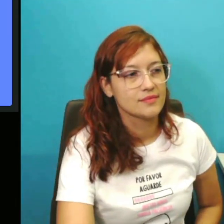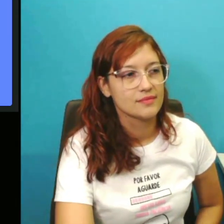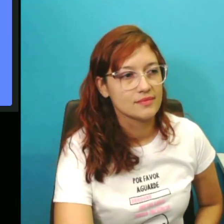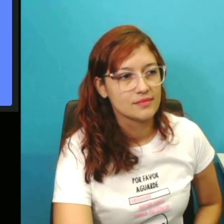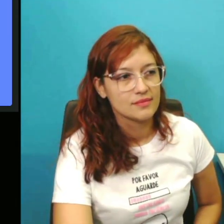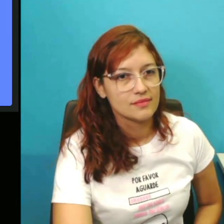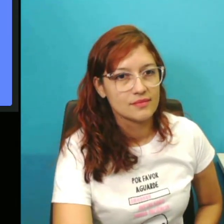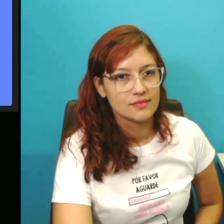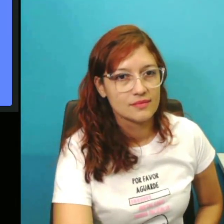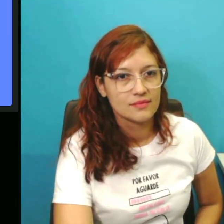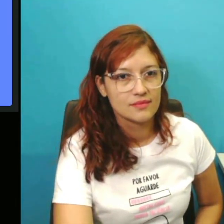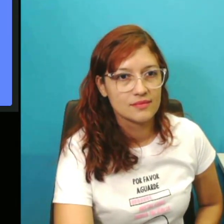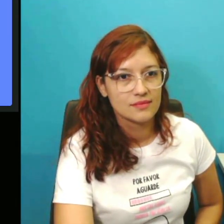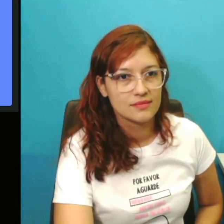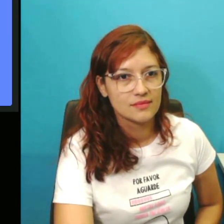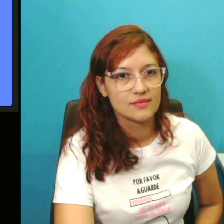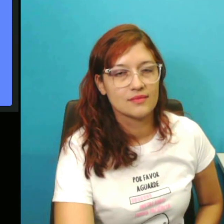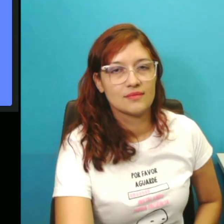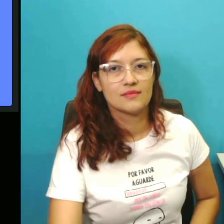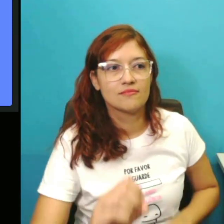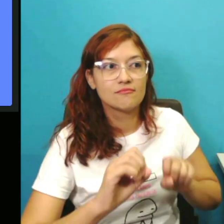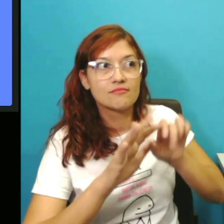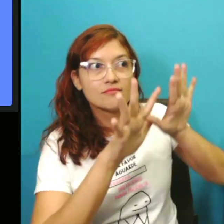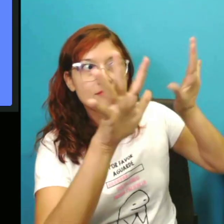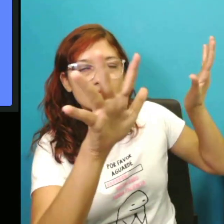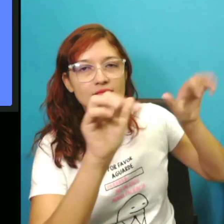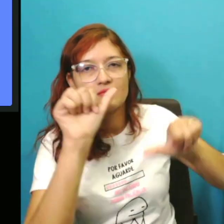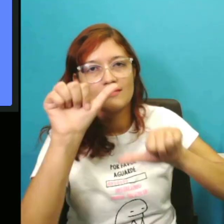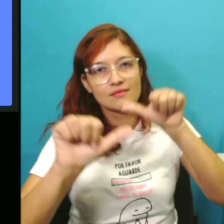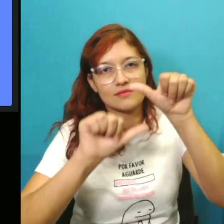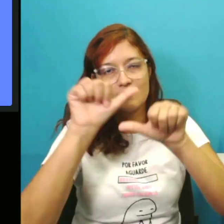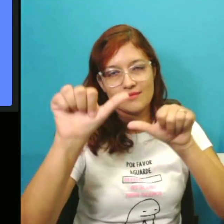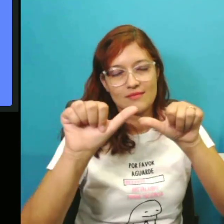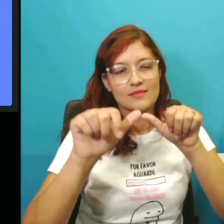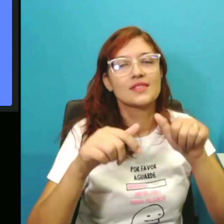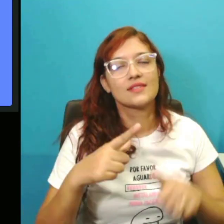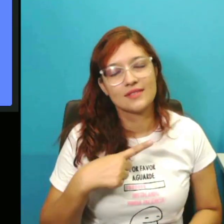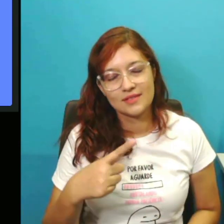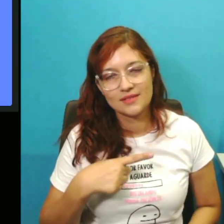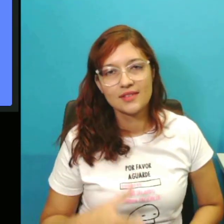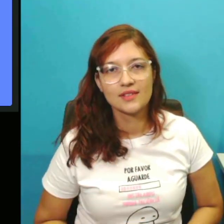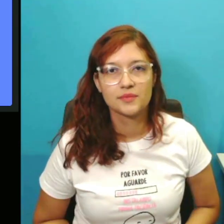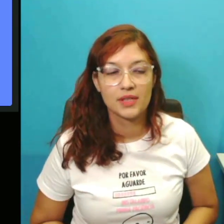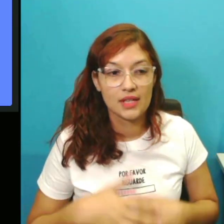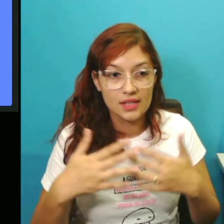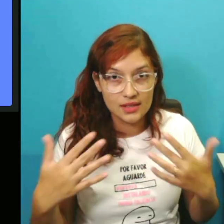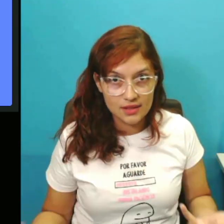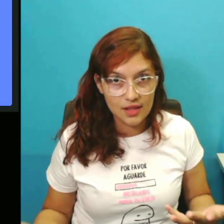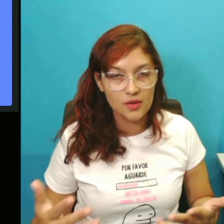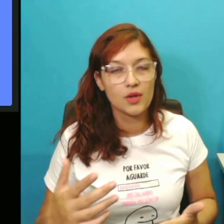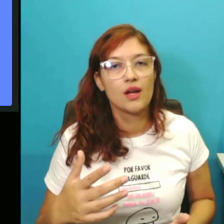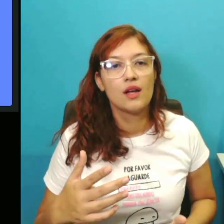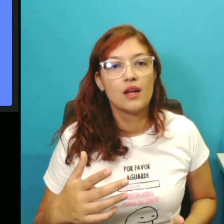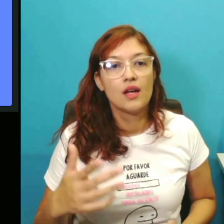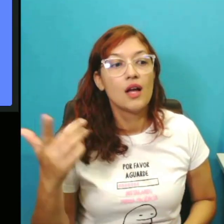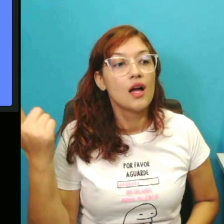Essa imagem aqui é da difração próximo da borda da lâmina de